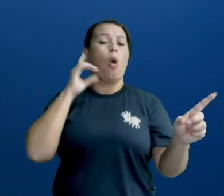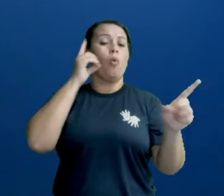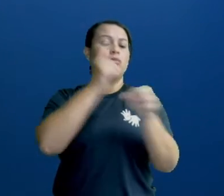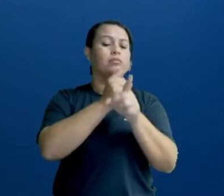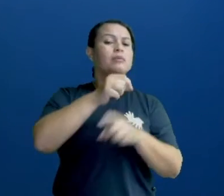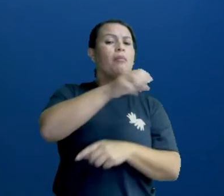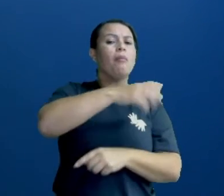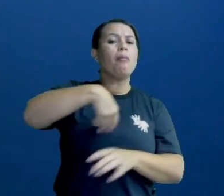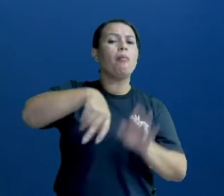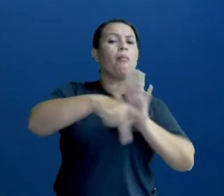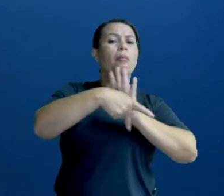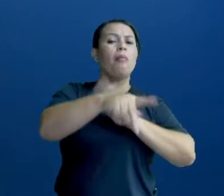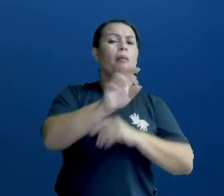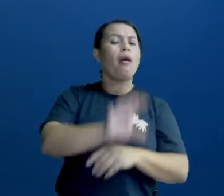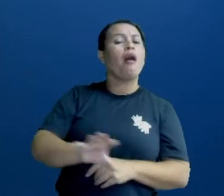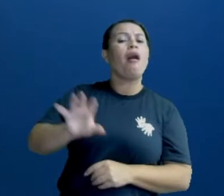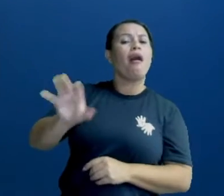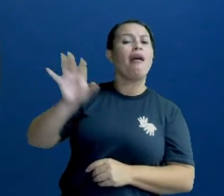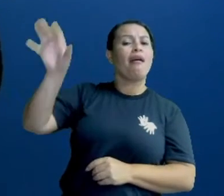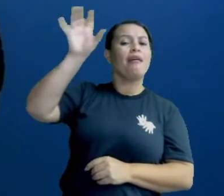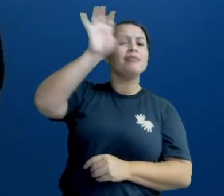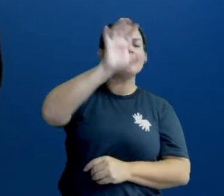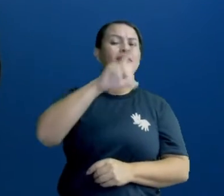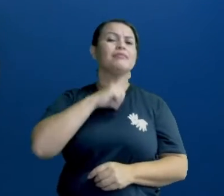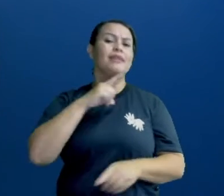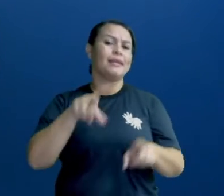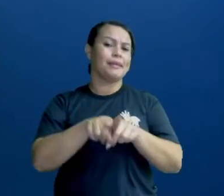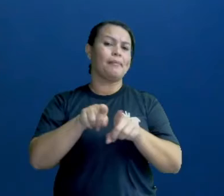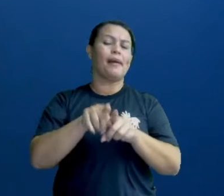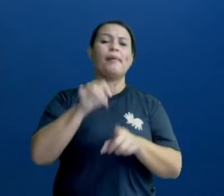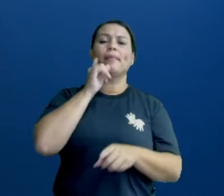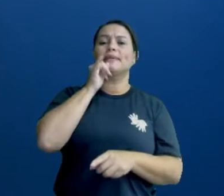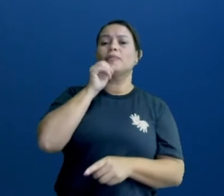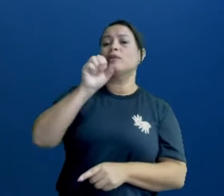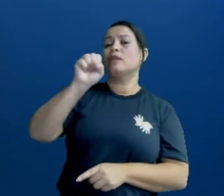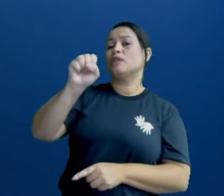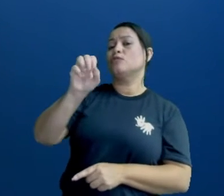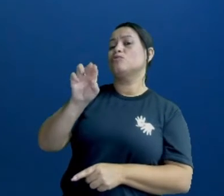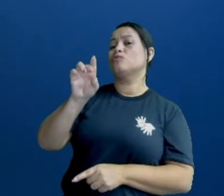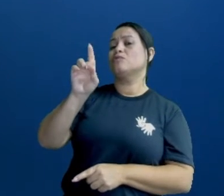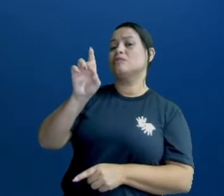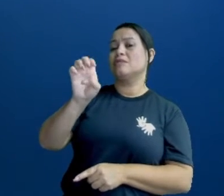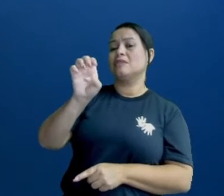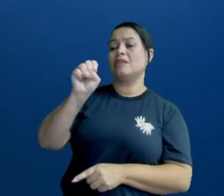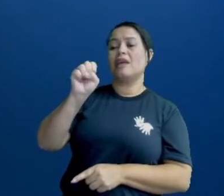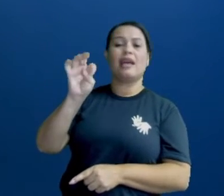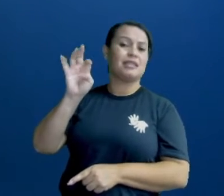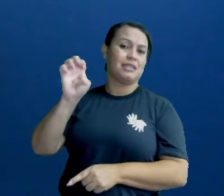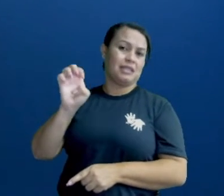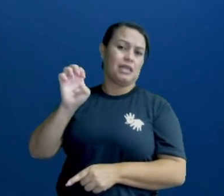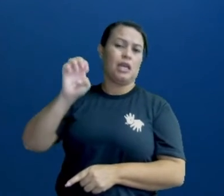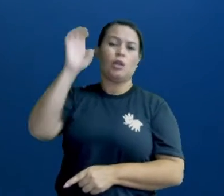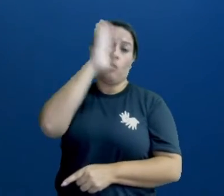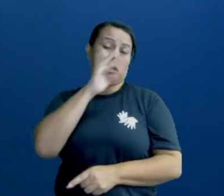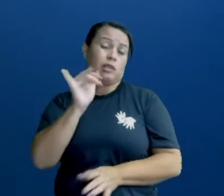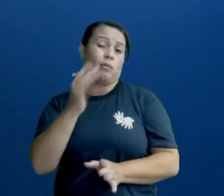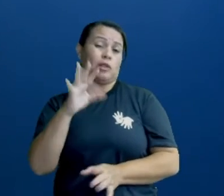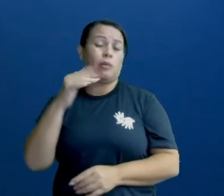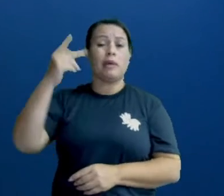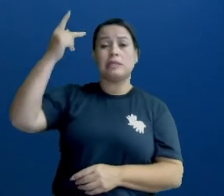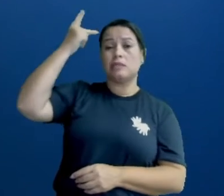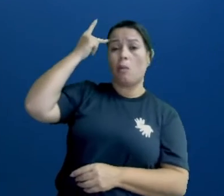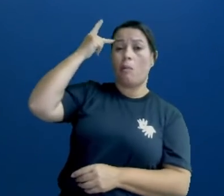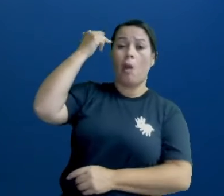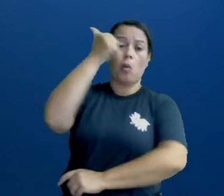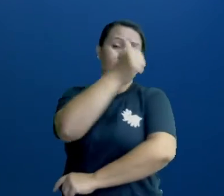regiões. E logicamente existem algumas outras áreas importantes, como a região ali sudeste do Brasil, né, onde pega aí, né, a cidade de São Paulo e Rio de Janeiro, e